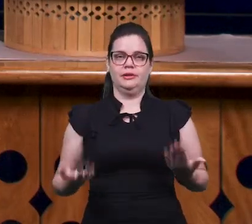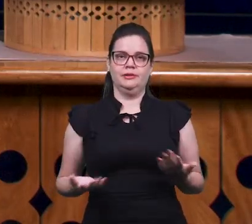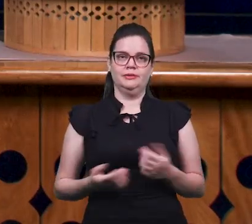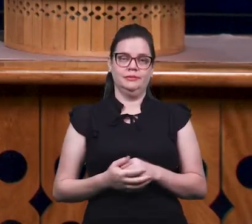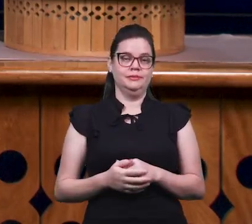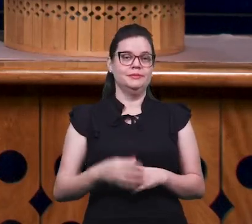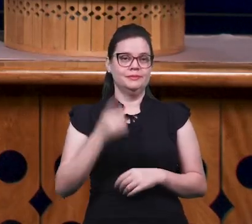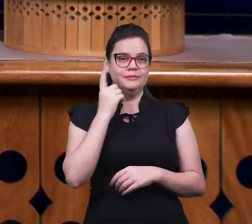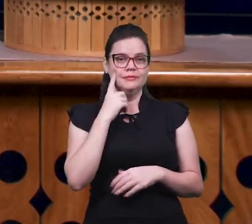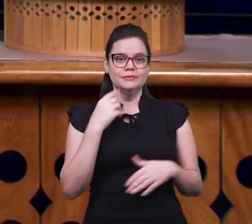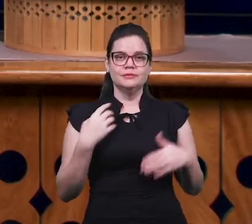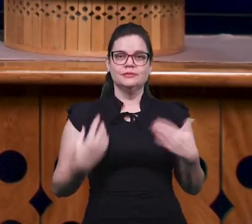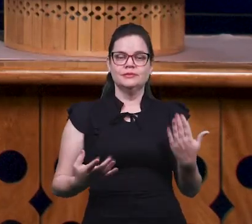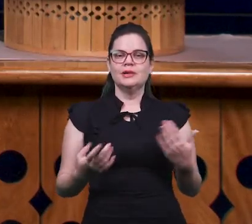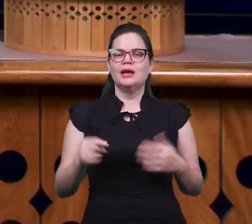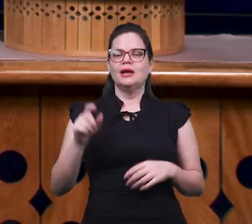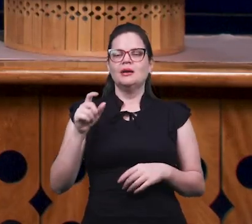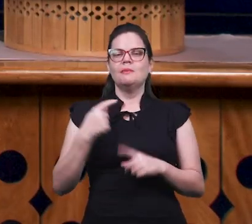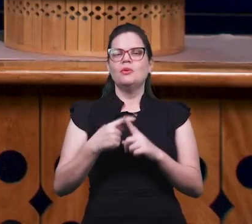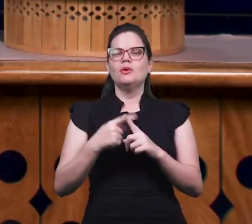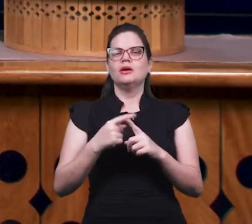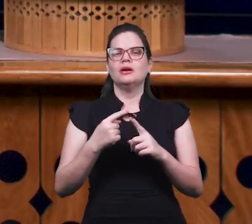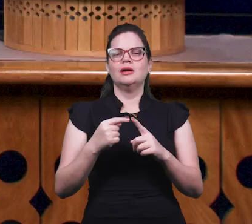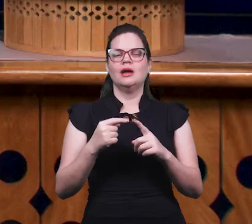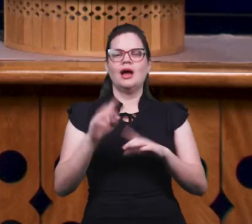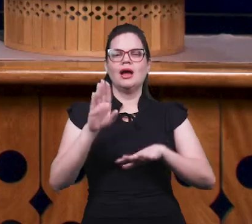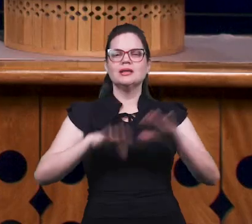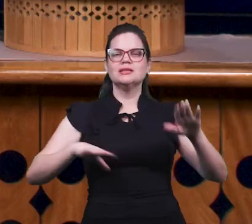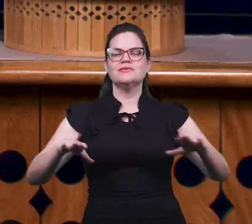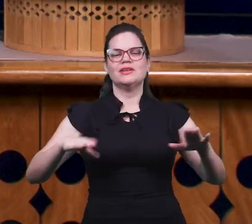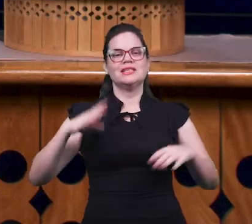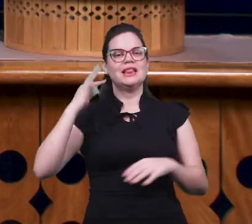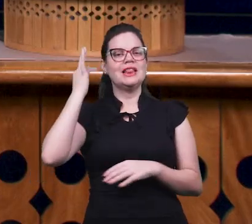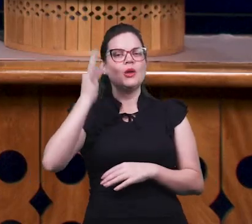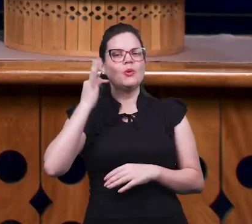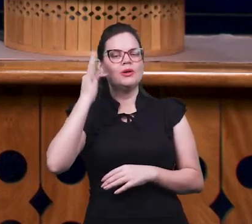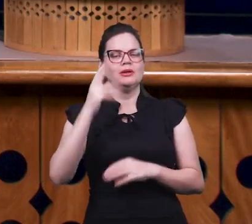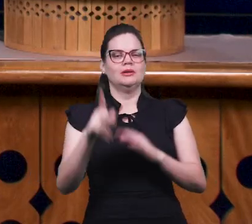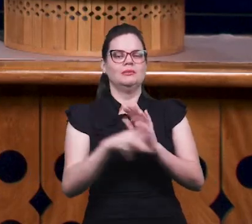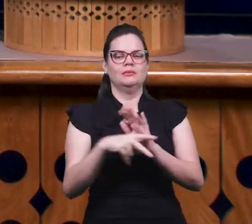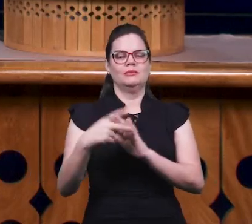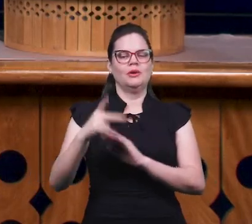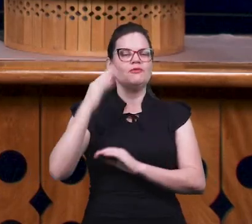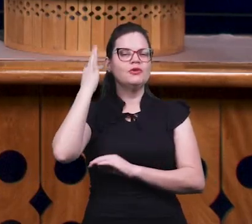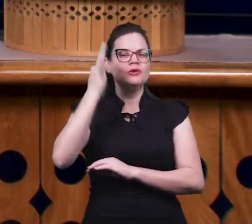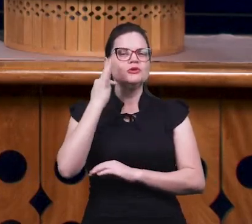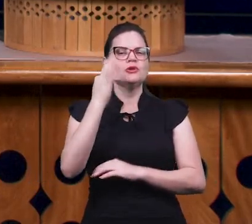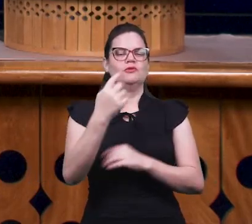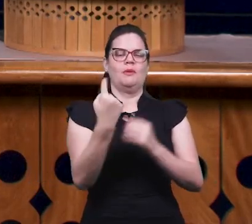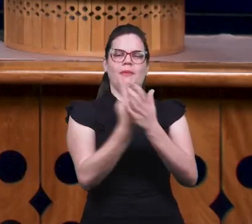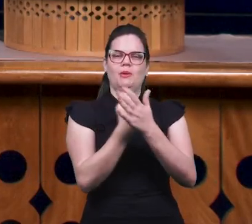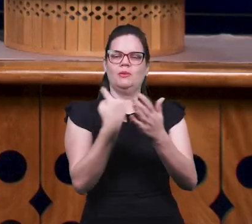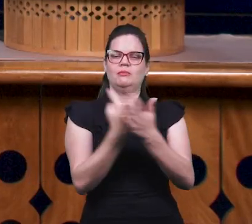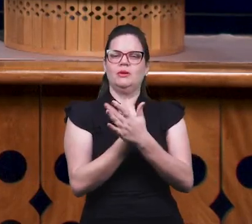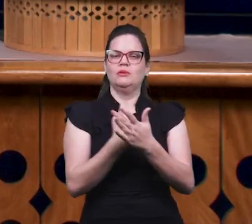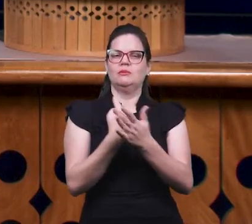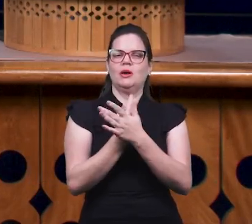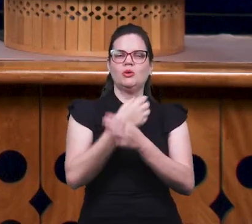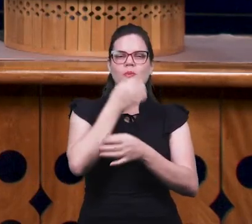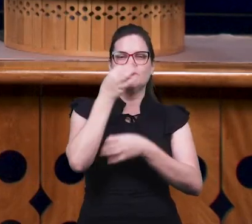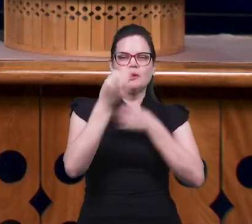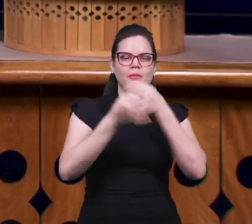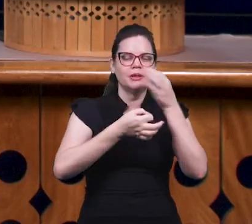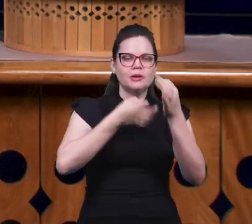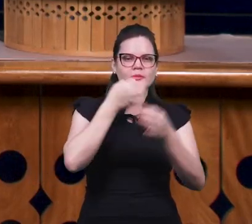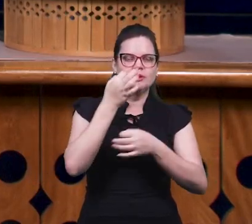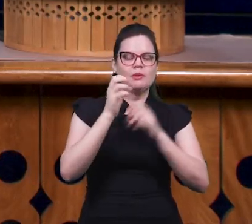questionamentos filosóficos, muitas vezes, tumultuam a cabeça do jovem. E, por outro lado, teve outro